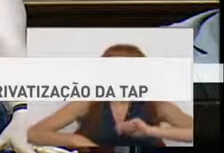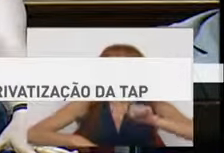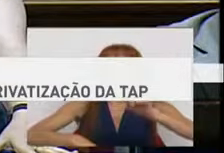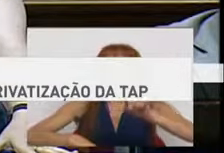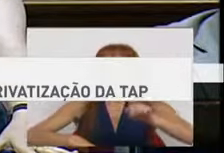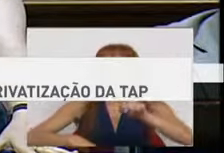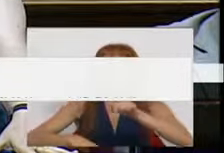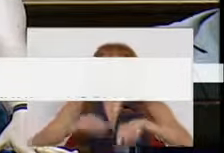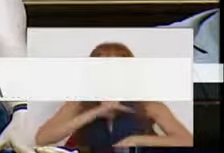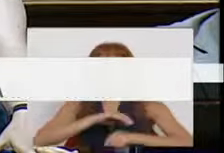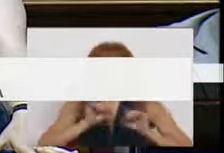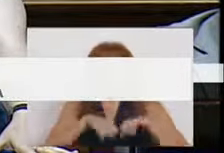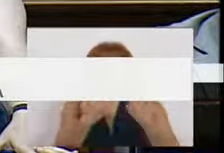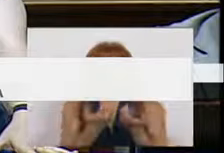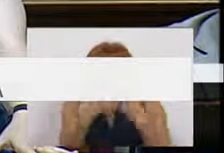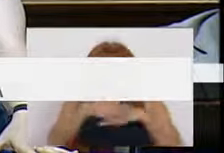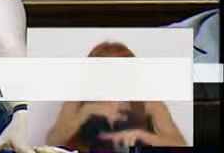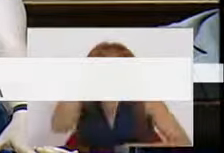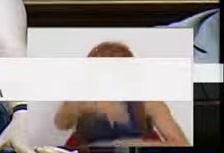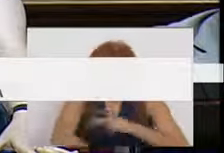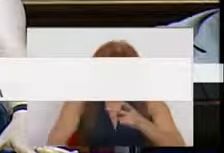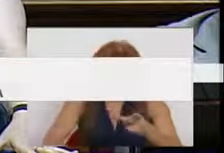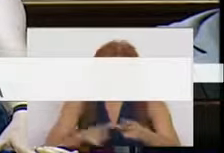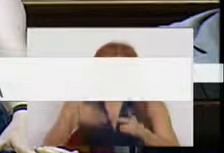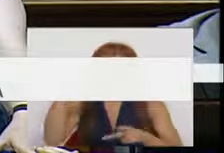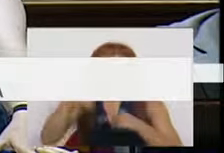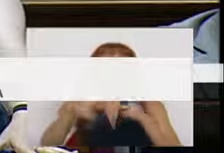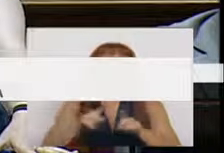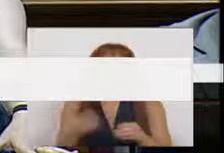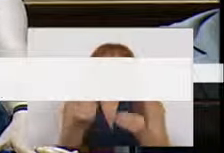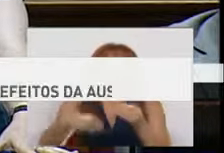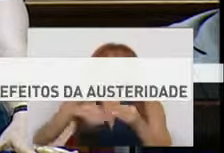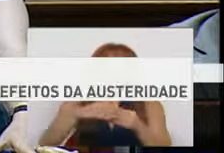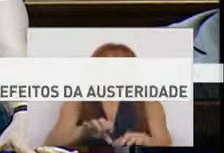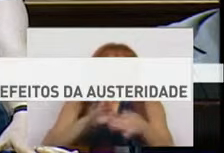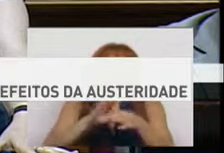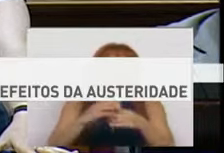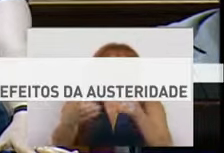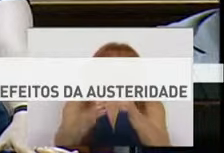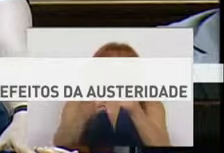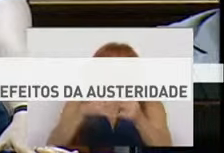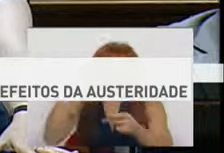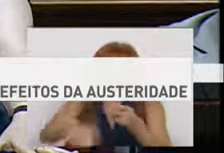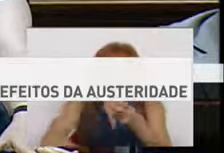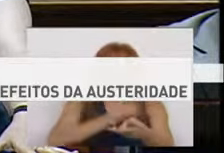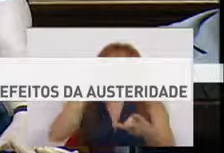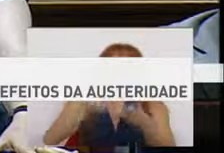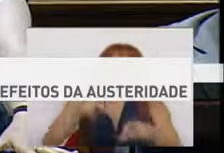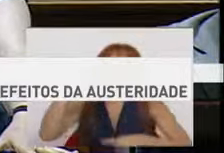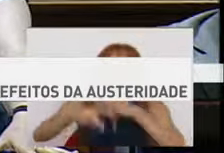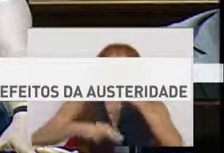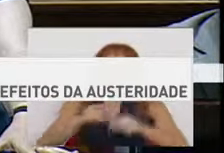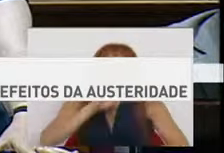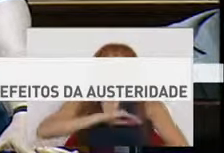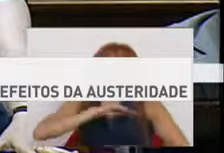Corte Senhores no deputados. rendimento social de inserção, corte no complemento solidário para idosos, corte